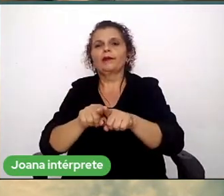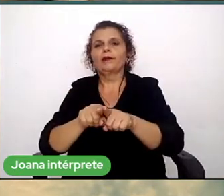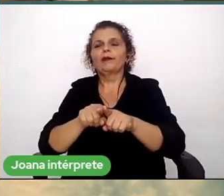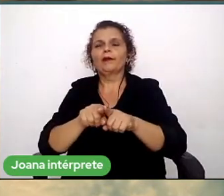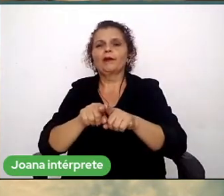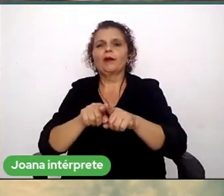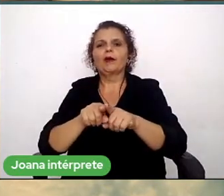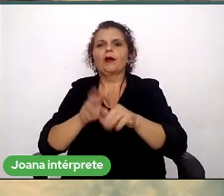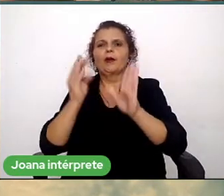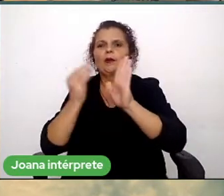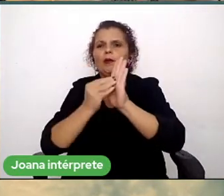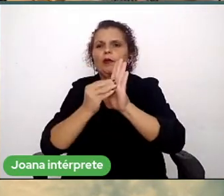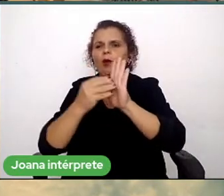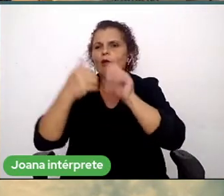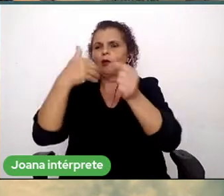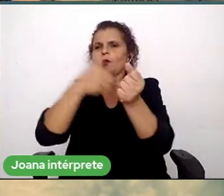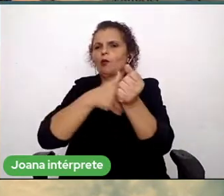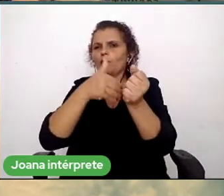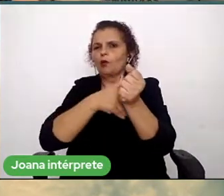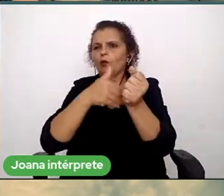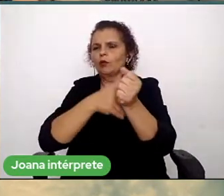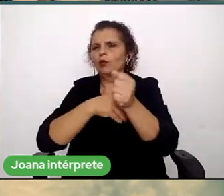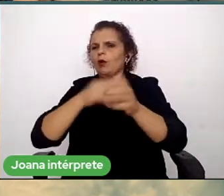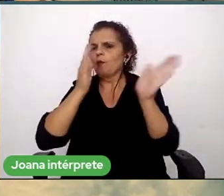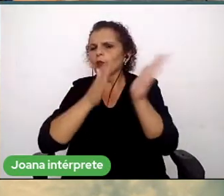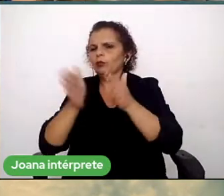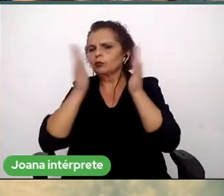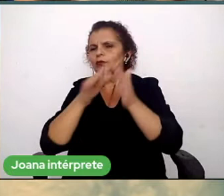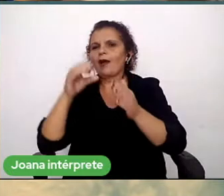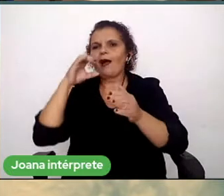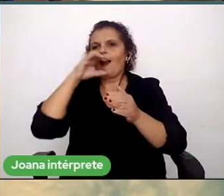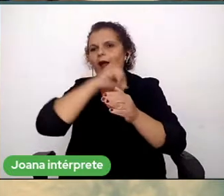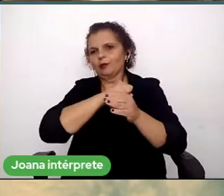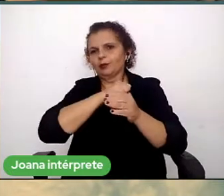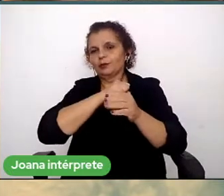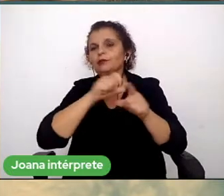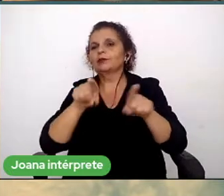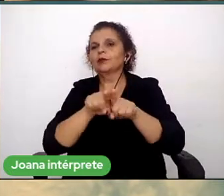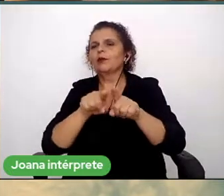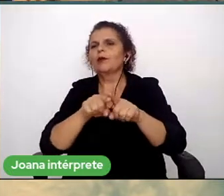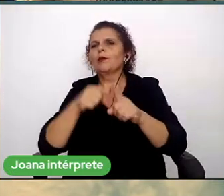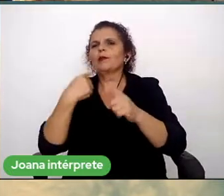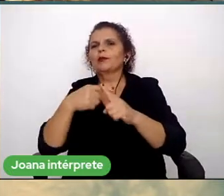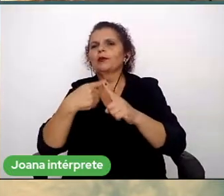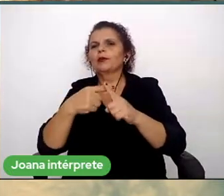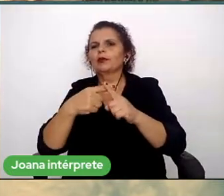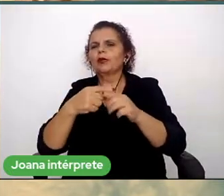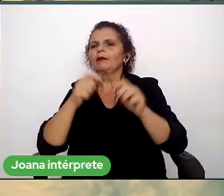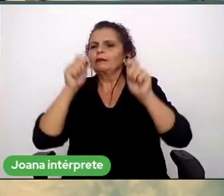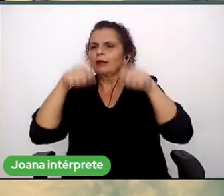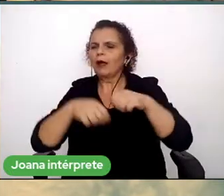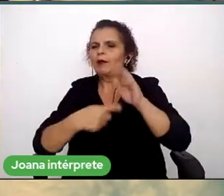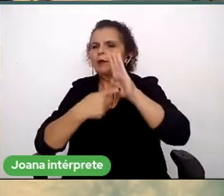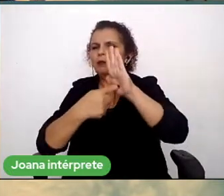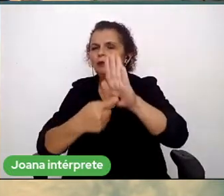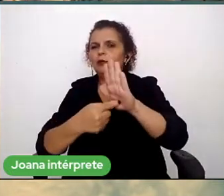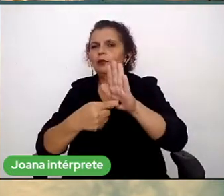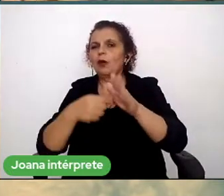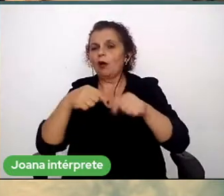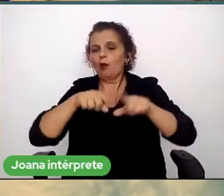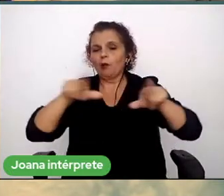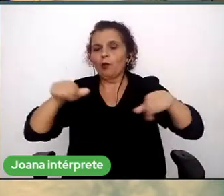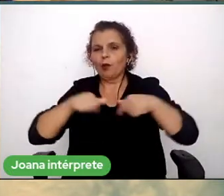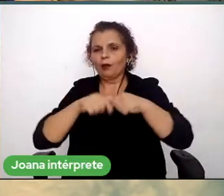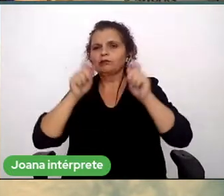colocar seu código em produção mais rápido possível porque eu tenho como reproduzir o ambiente no ambiente